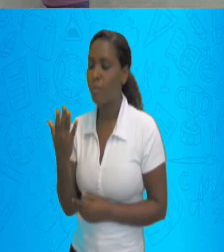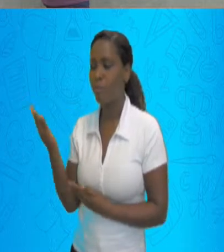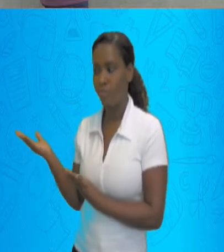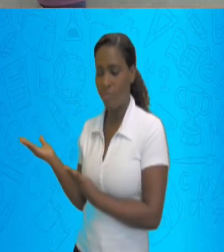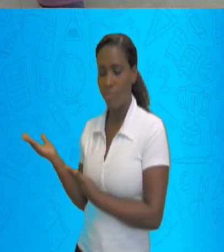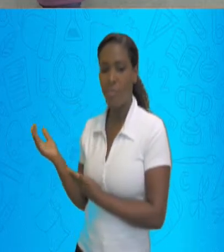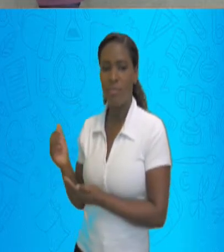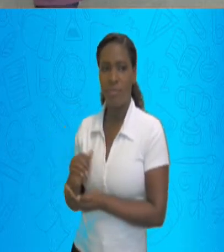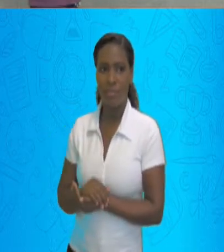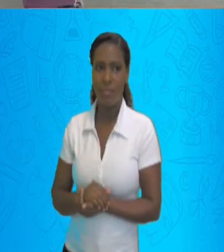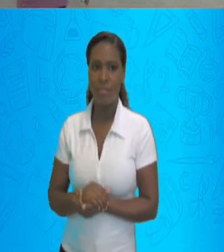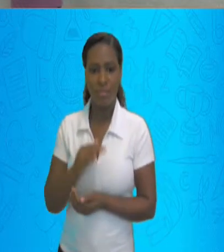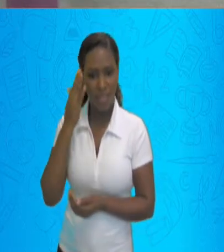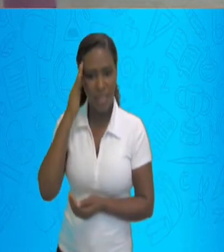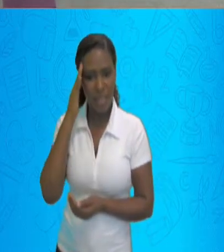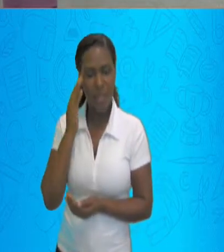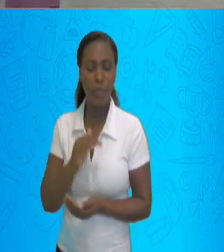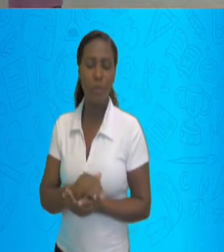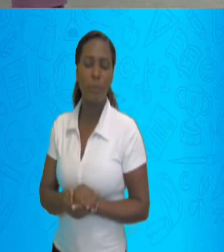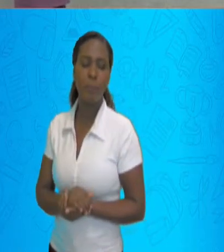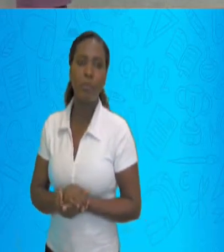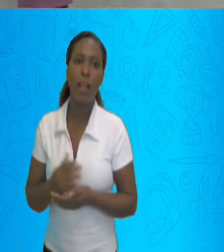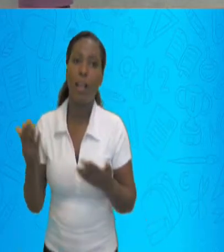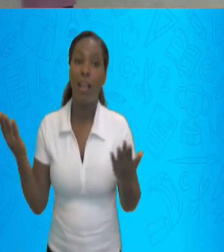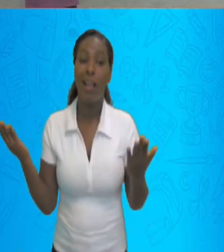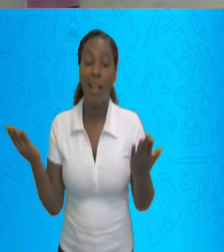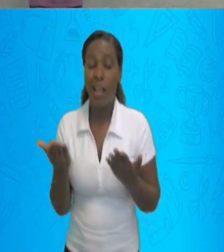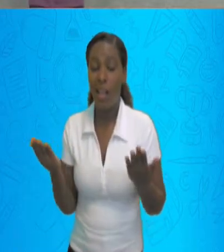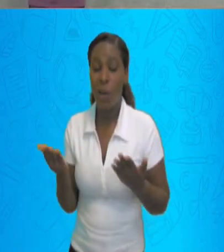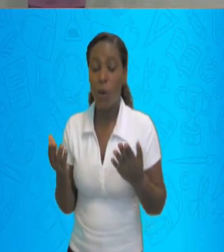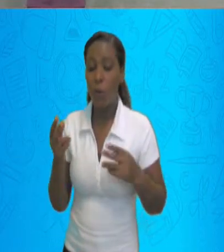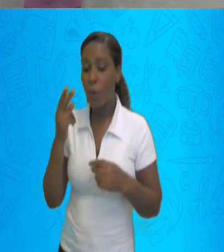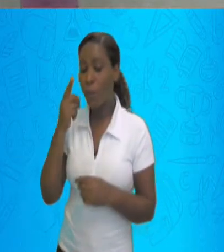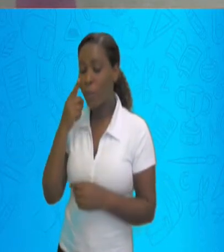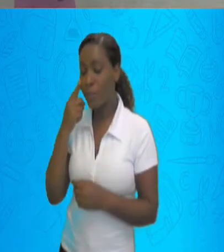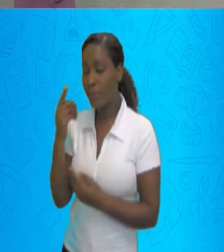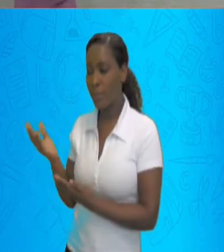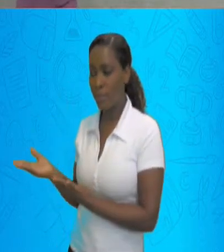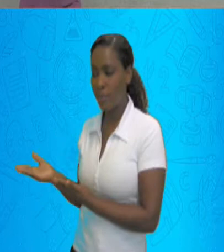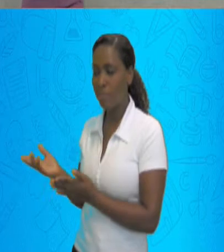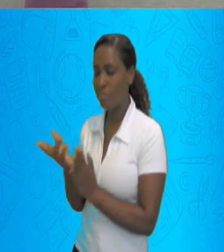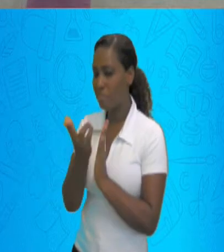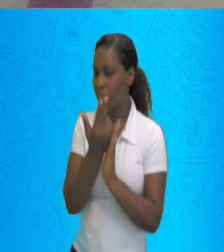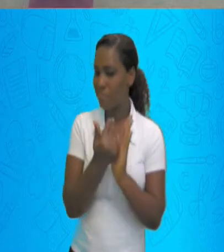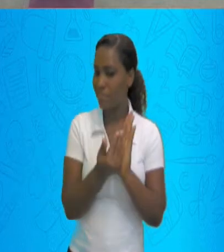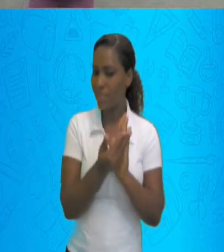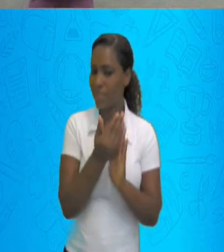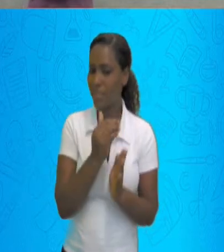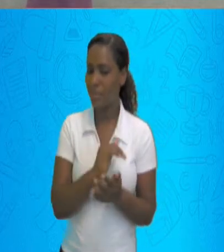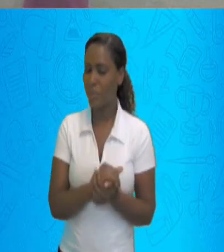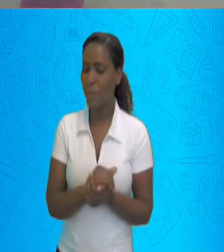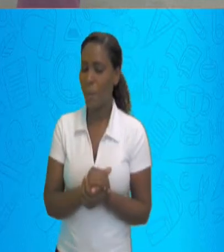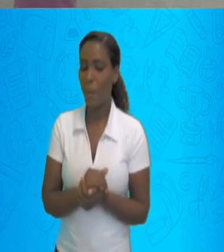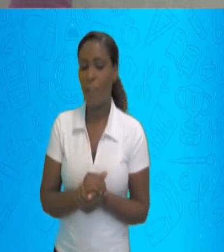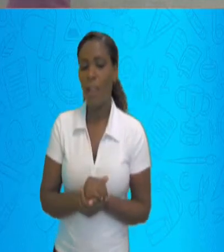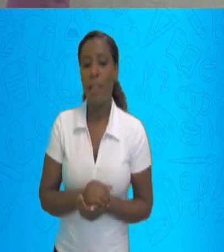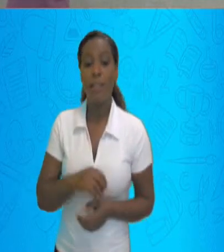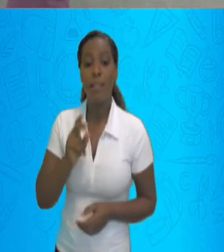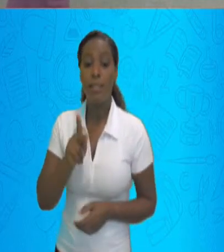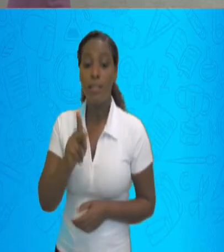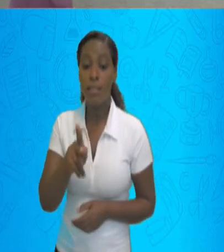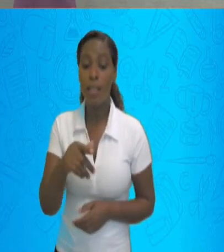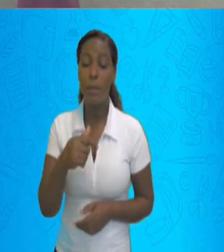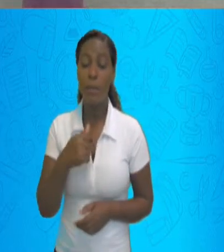o 4. Observe com atenção essa imagem aqui. Toda vez que eu tento iniciar uma aula, né, com os